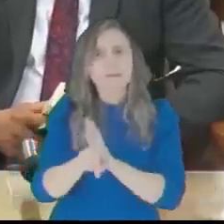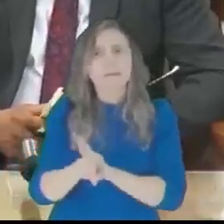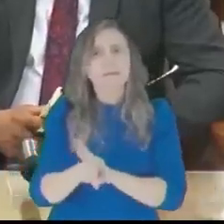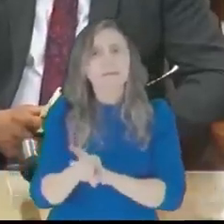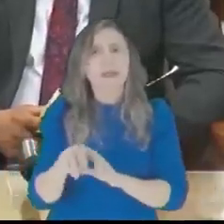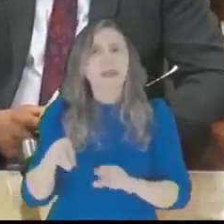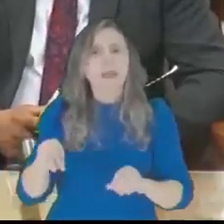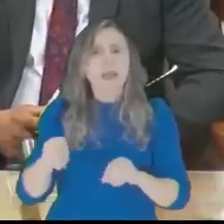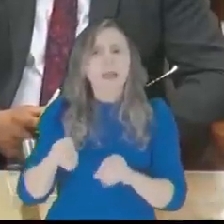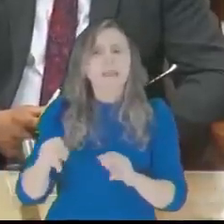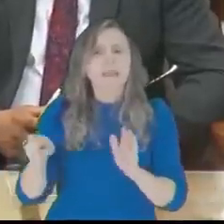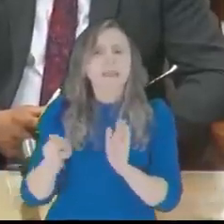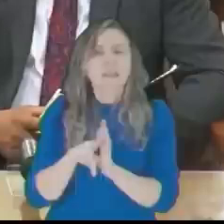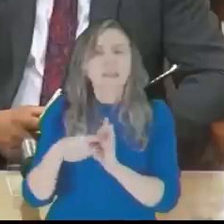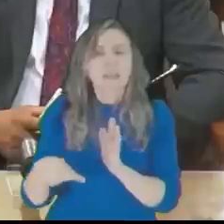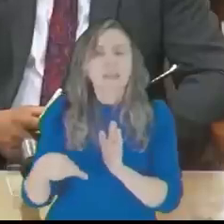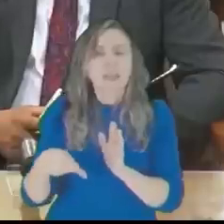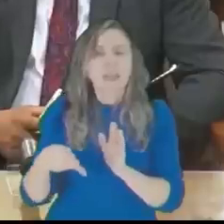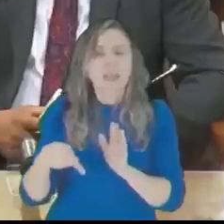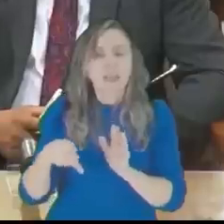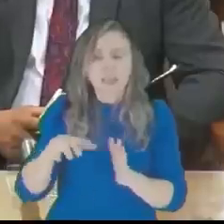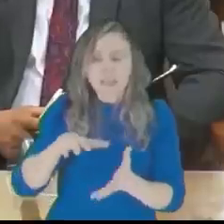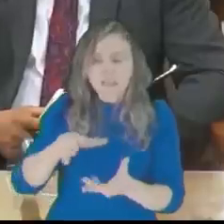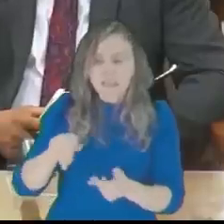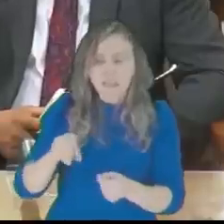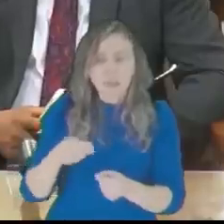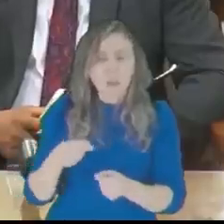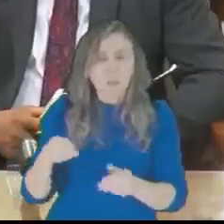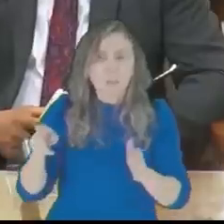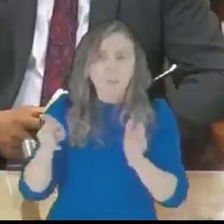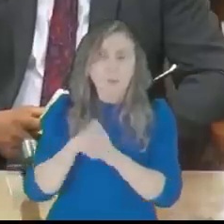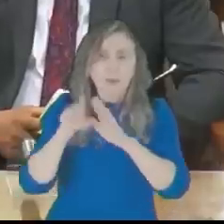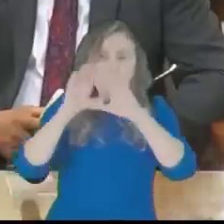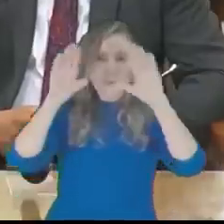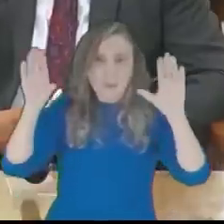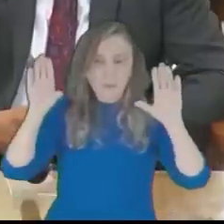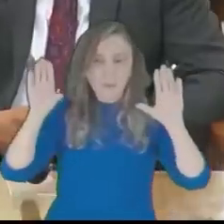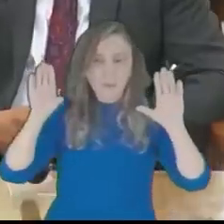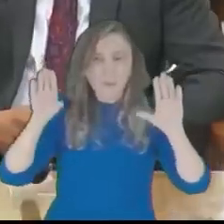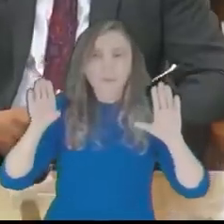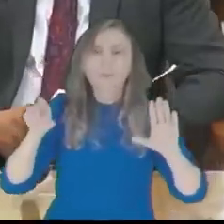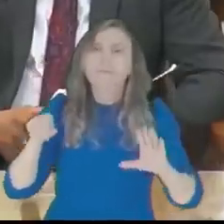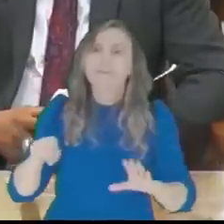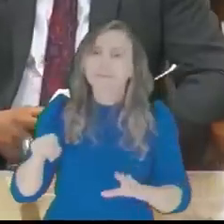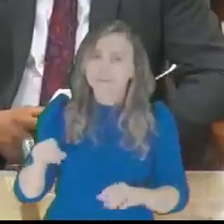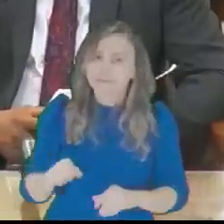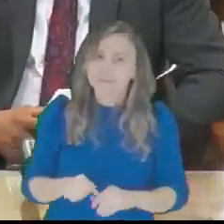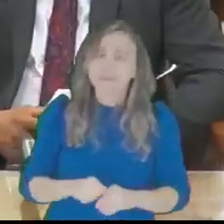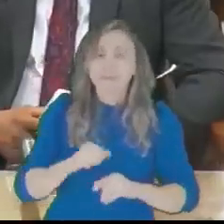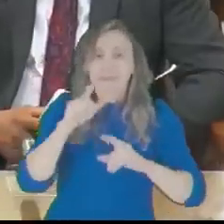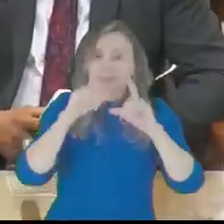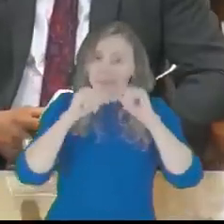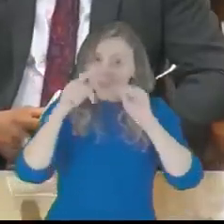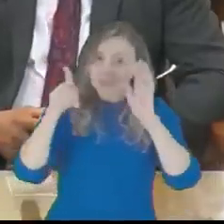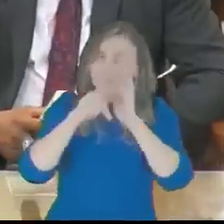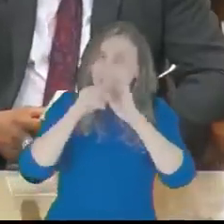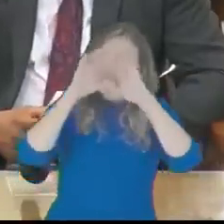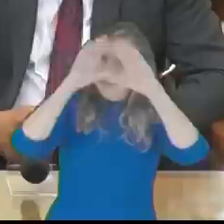Areia é da terra ou é do céu? E estrelas? Então Deus tem Abraão tem duas